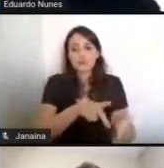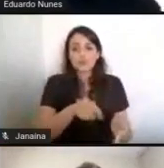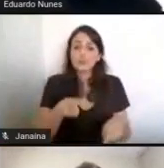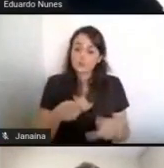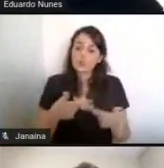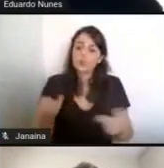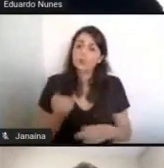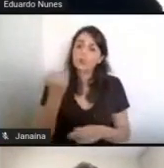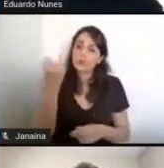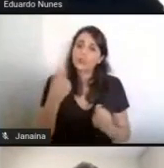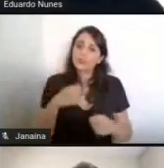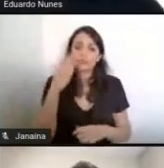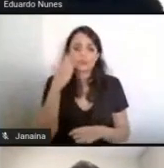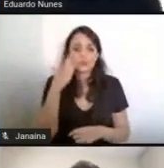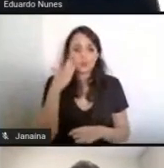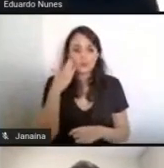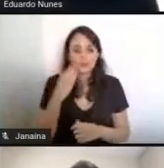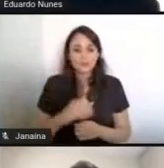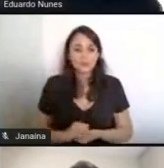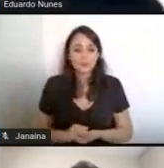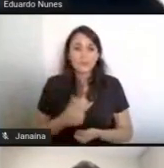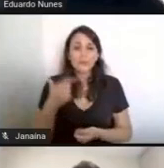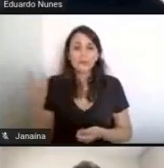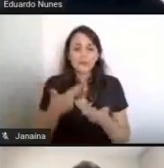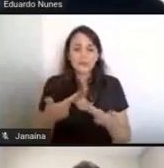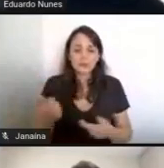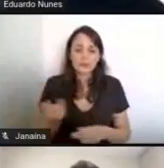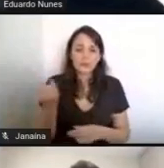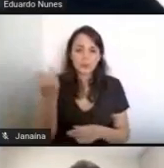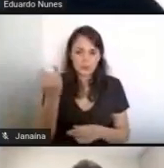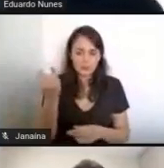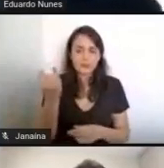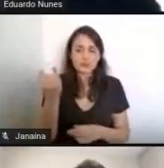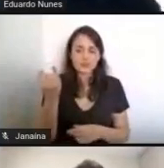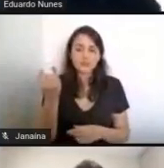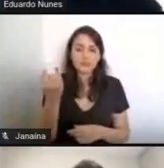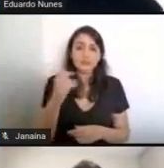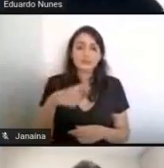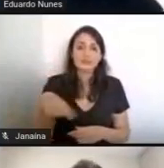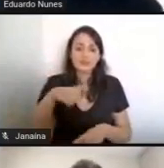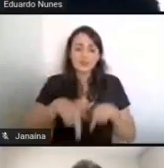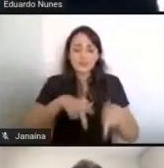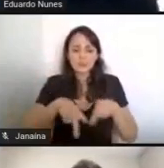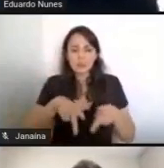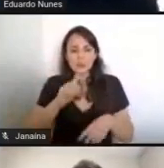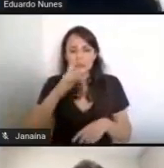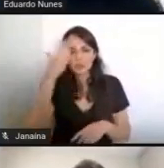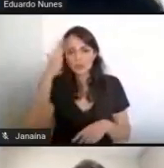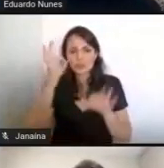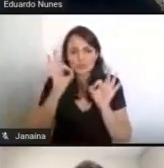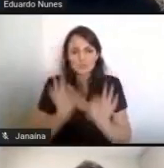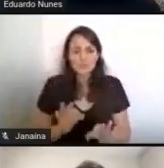mente. Pode passar. O outro ponto que contribui para a população ter uma visão equivocada, né, sobre